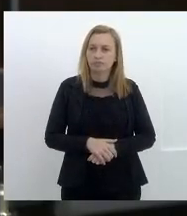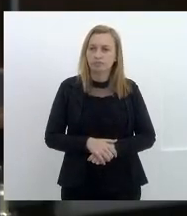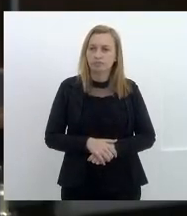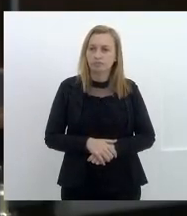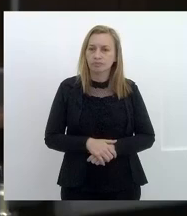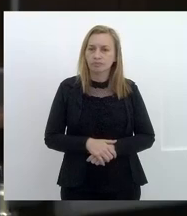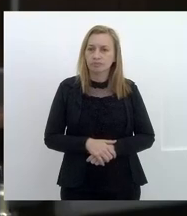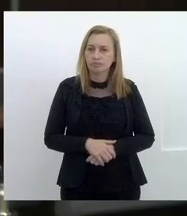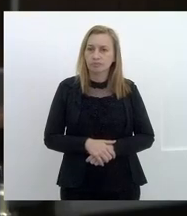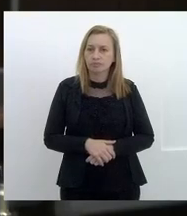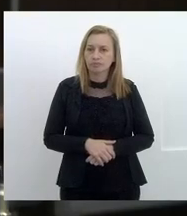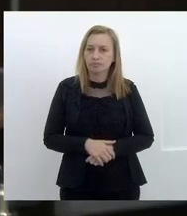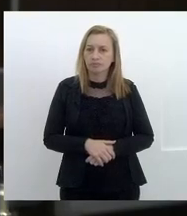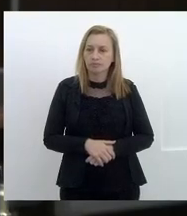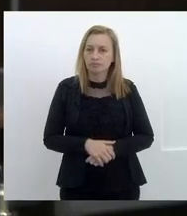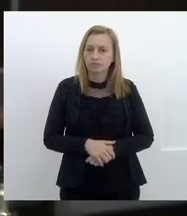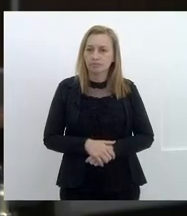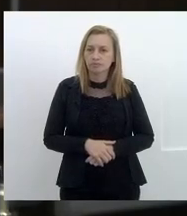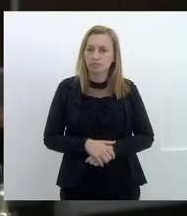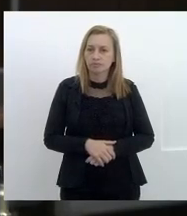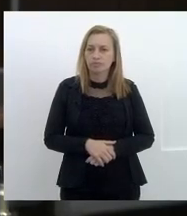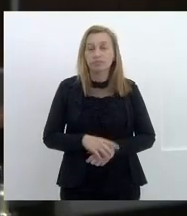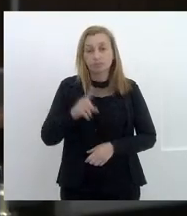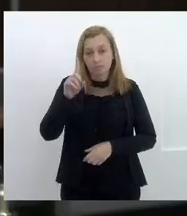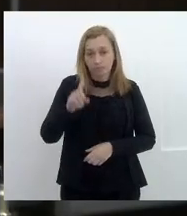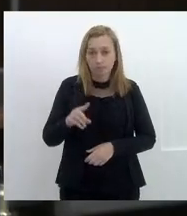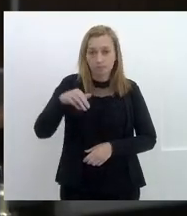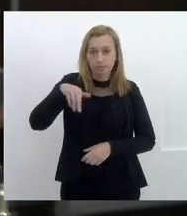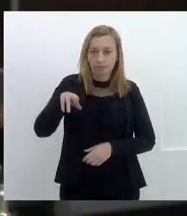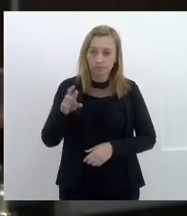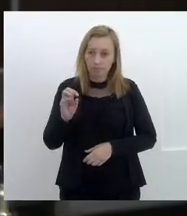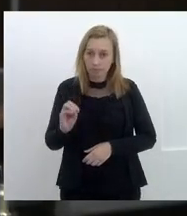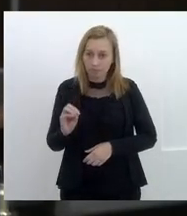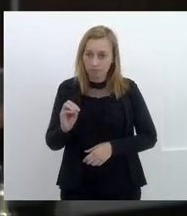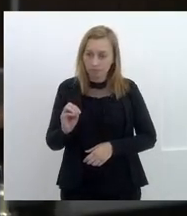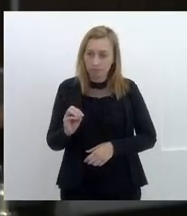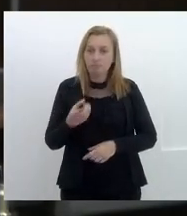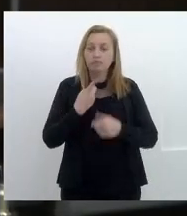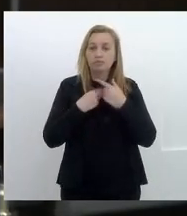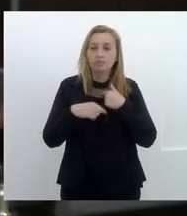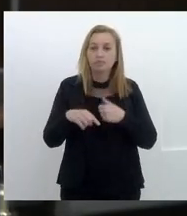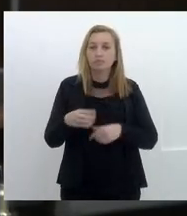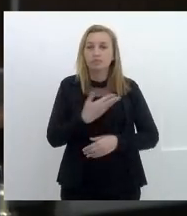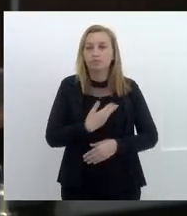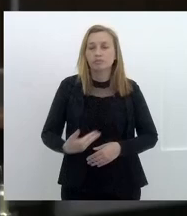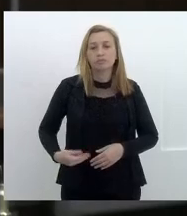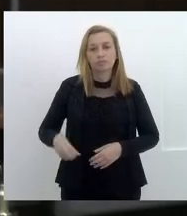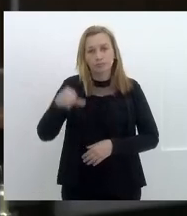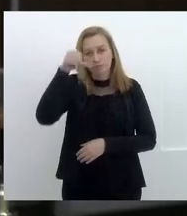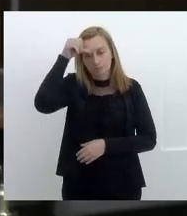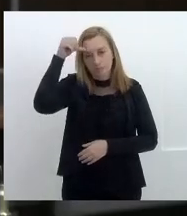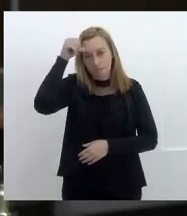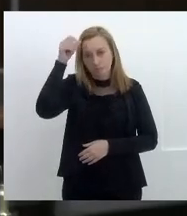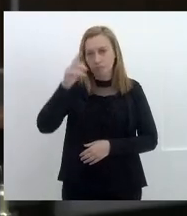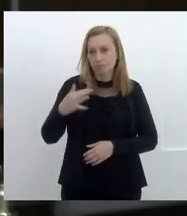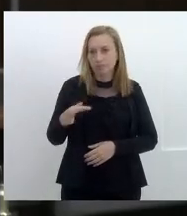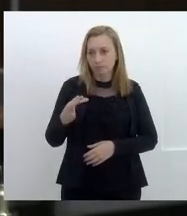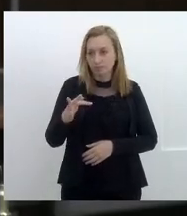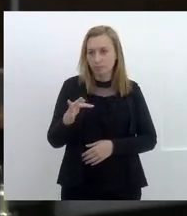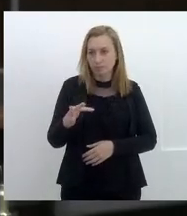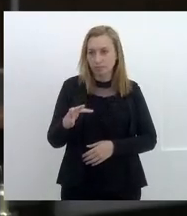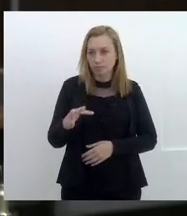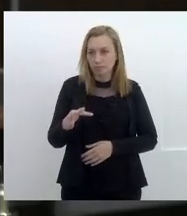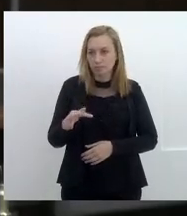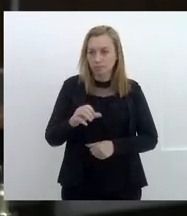presente é de orelhão diretor Marcelo uma vontade do governo tal do Castro de promover essa reforma